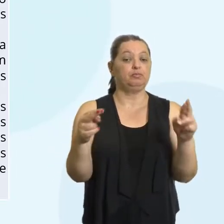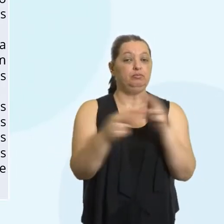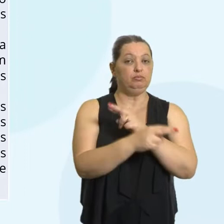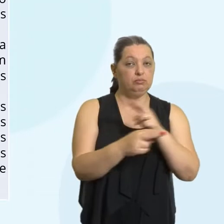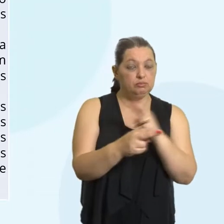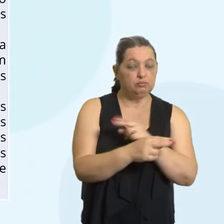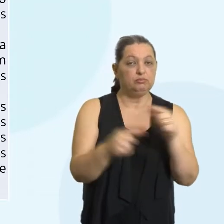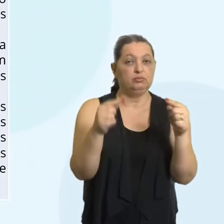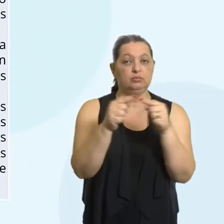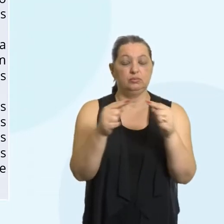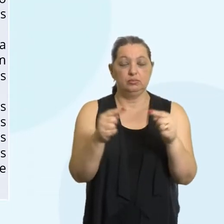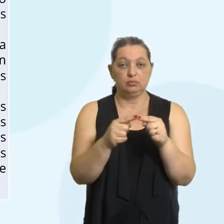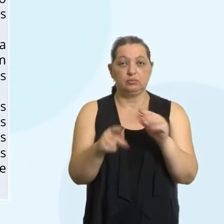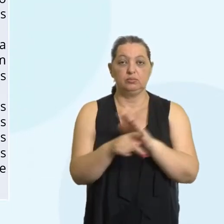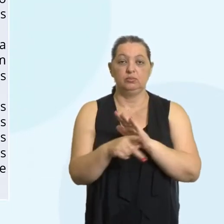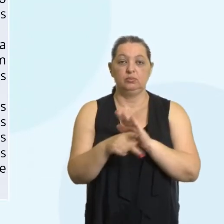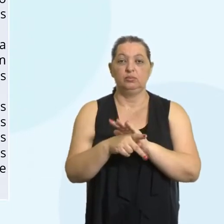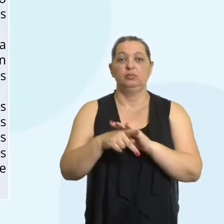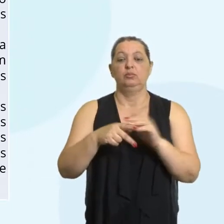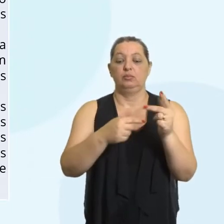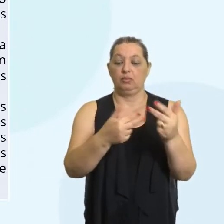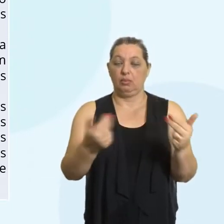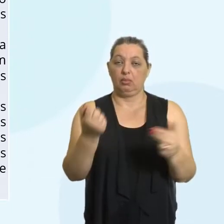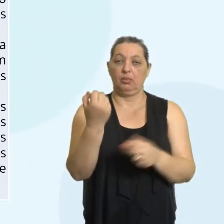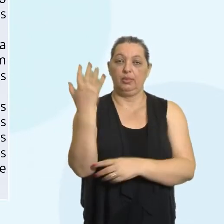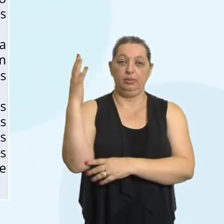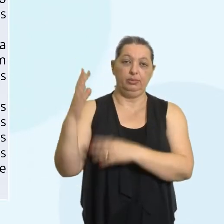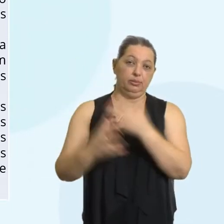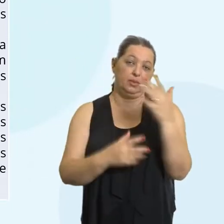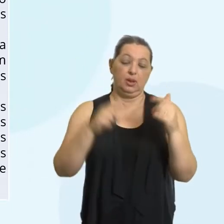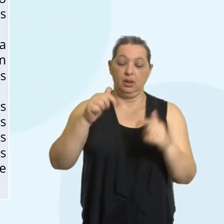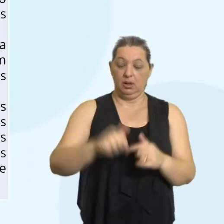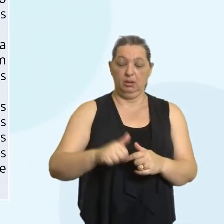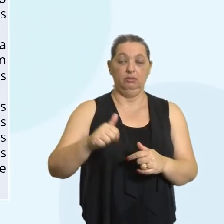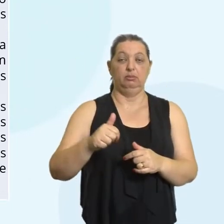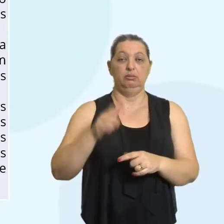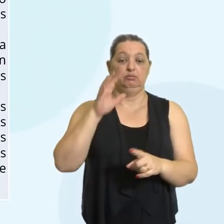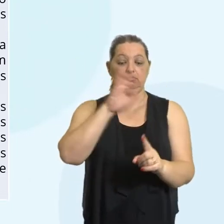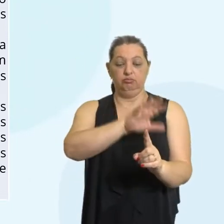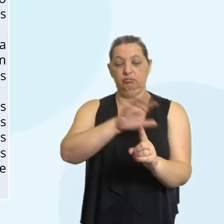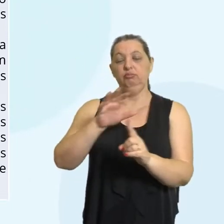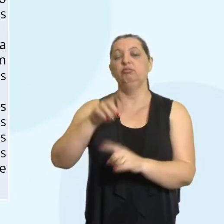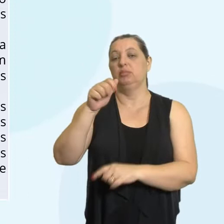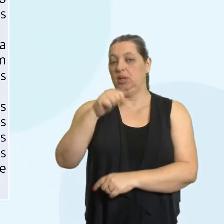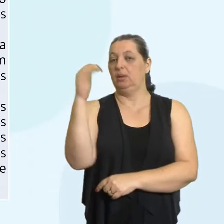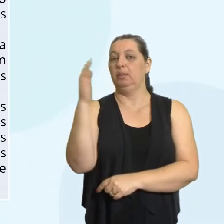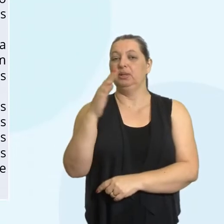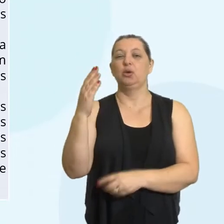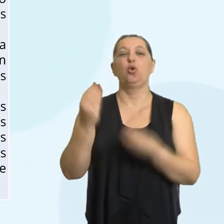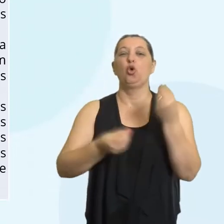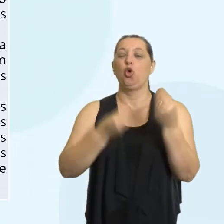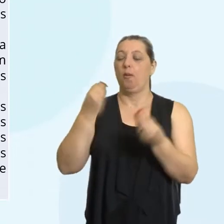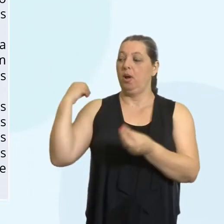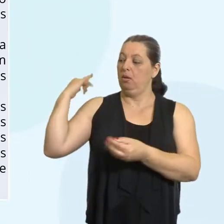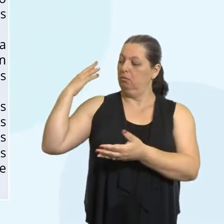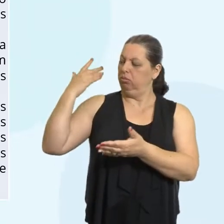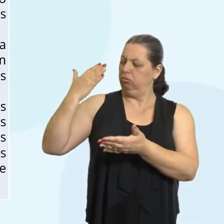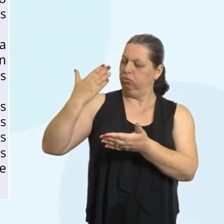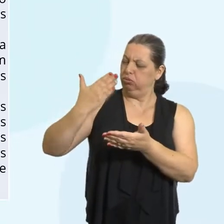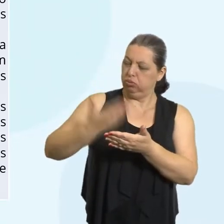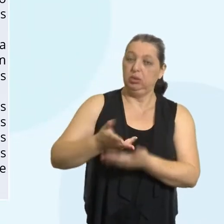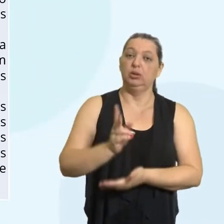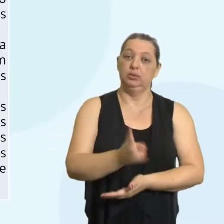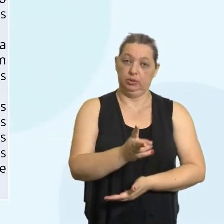exploração desses recursos naturais aqui no Brasil e como isso influencia o Brasil até hoje e como influencia os dias atuais